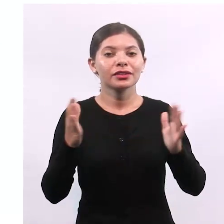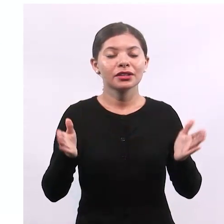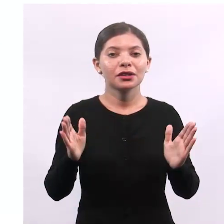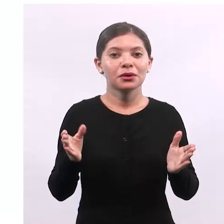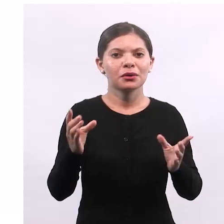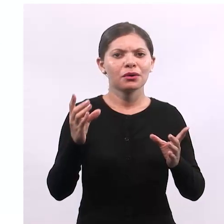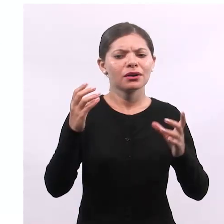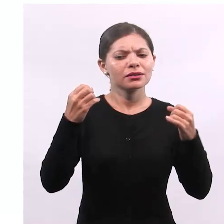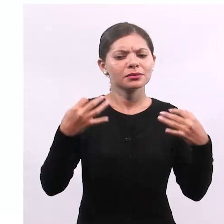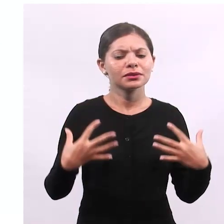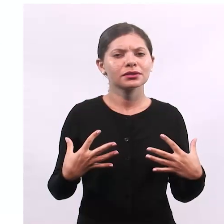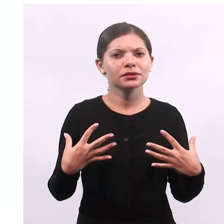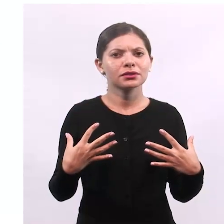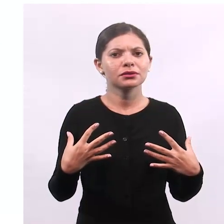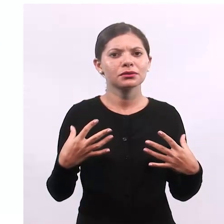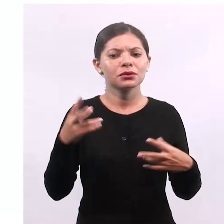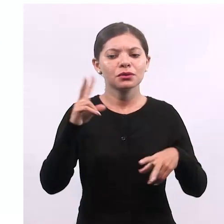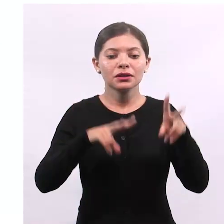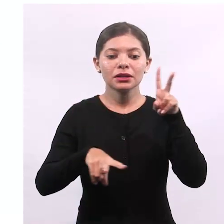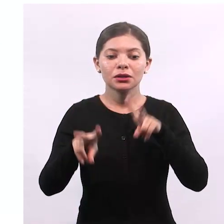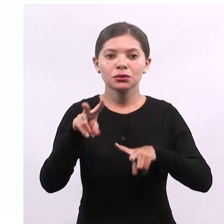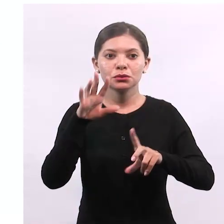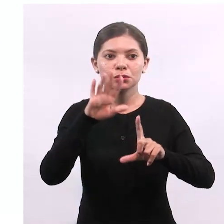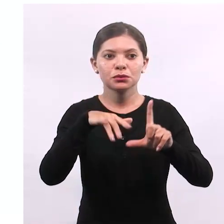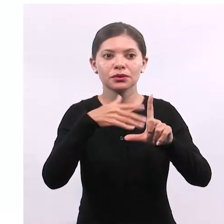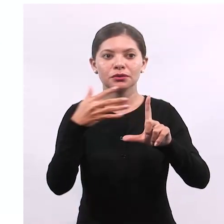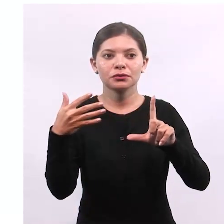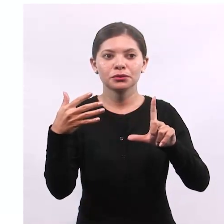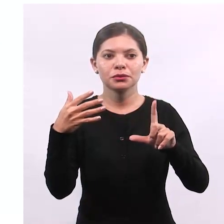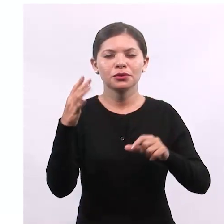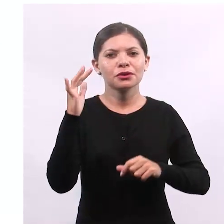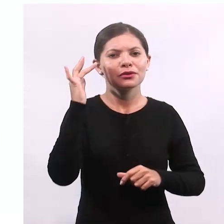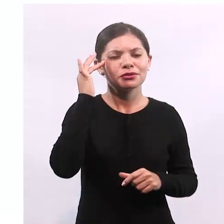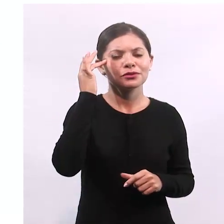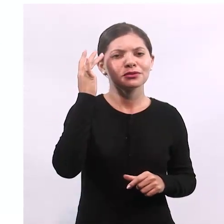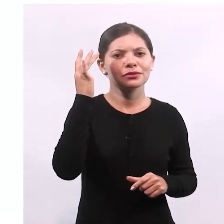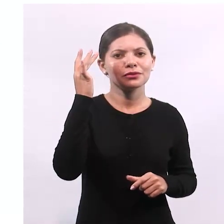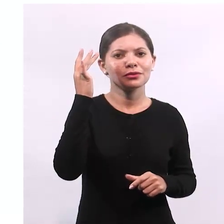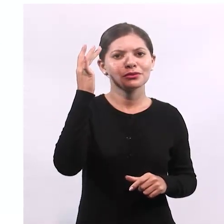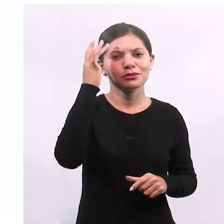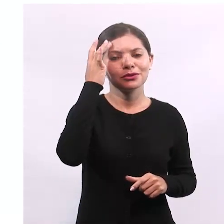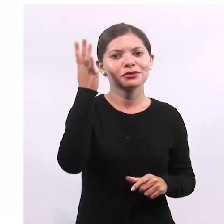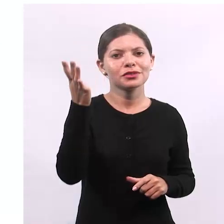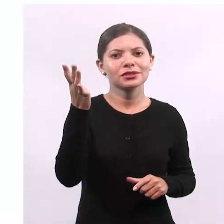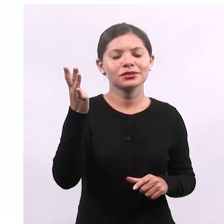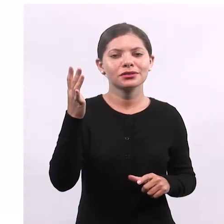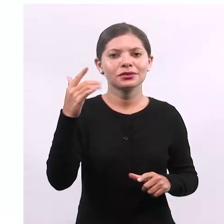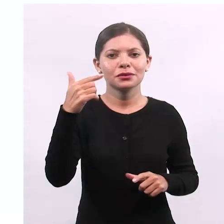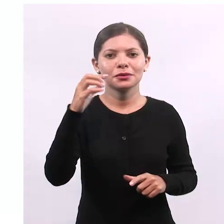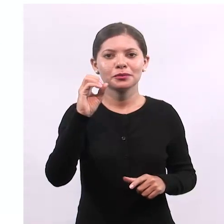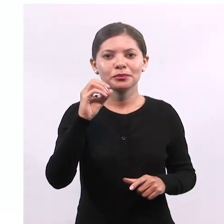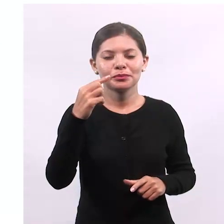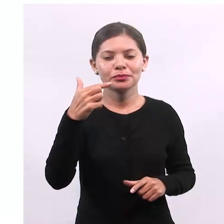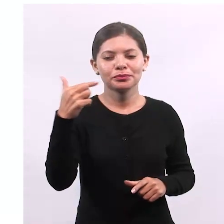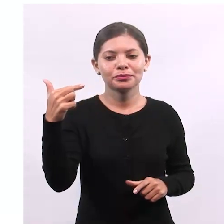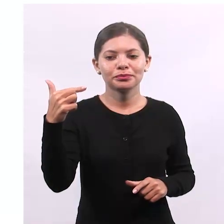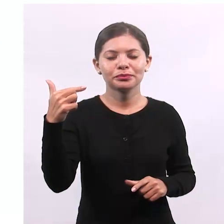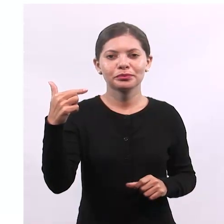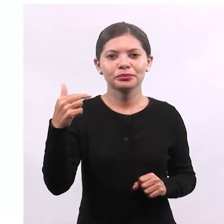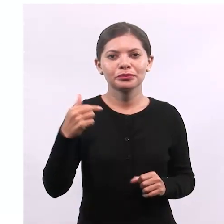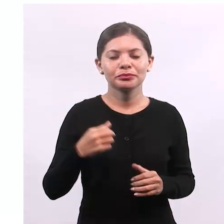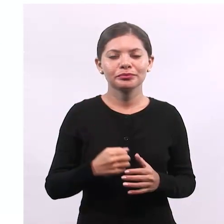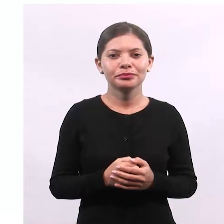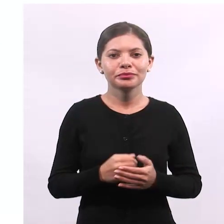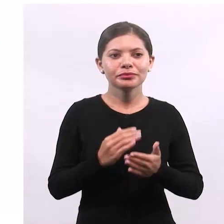olhando o gráfico foi fácil de perceber que só em 2022 que começou de crescer